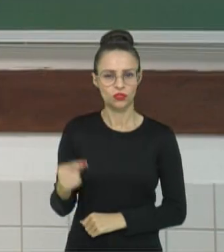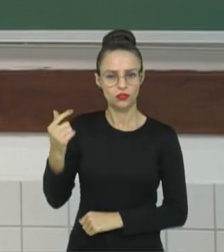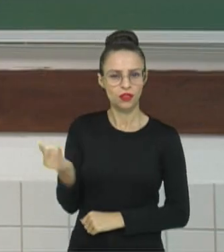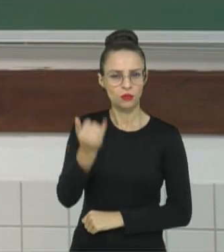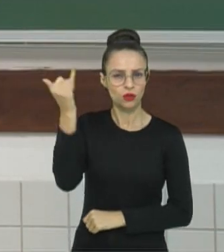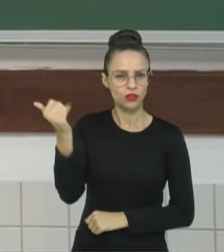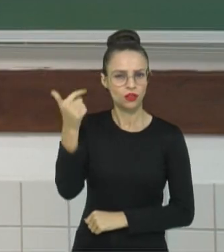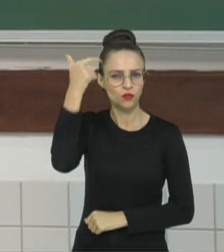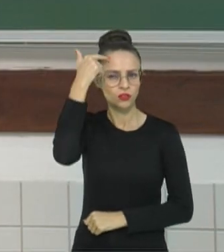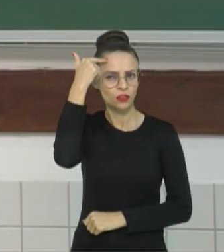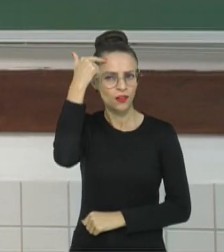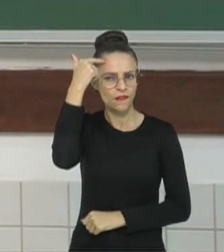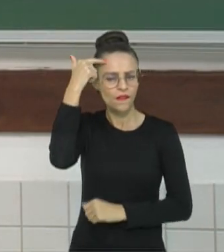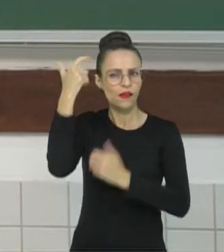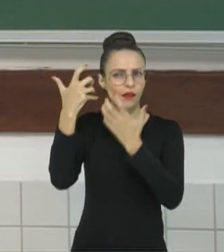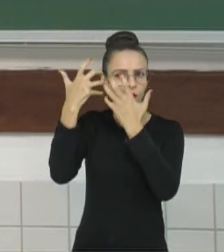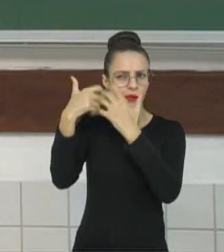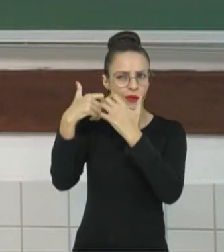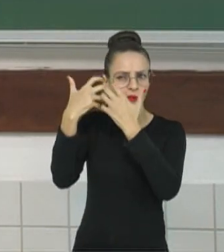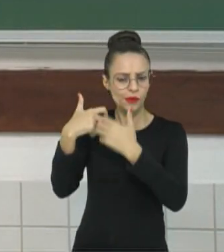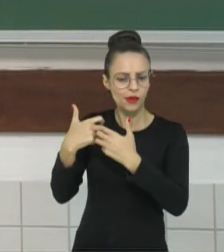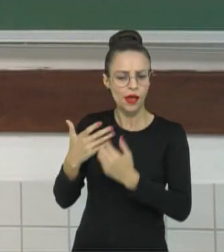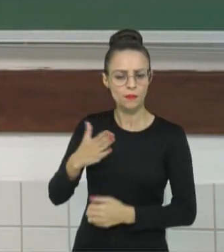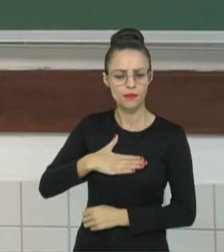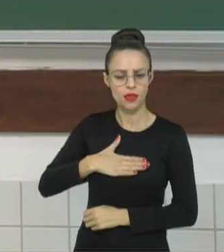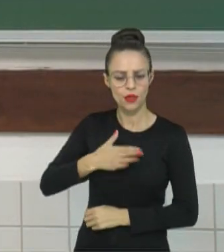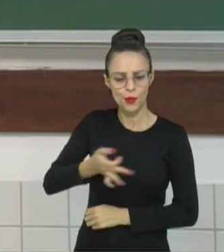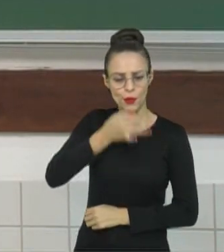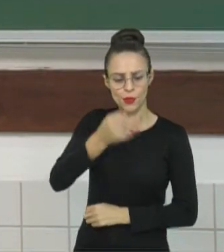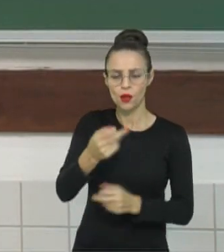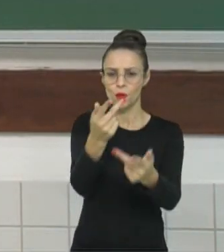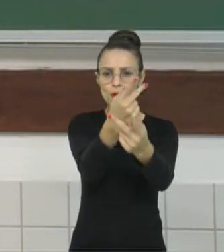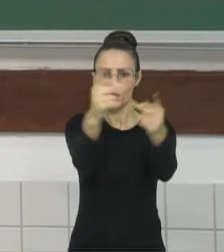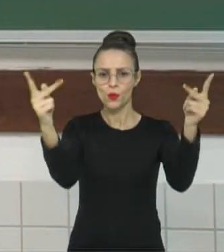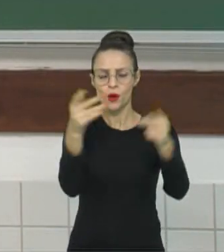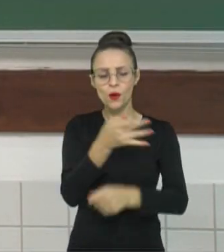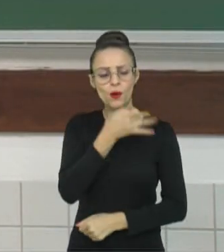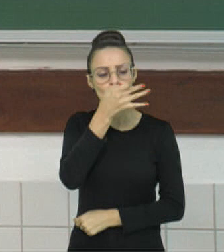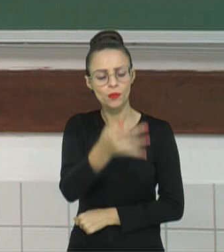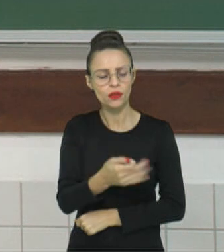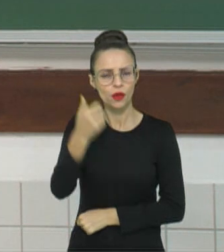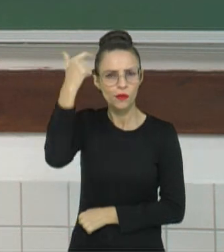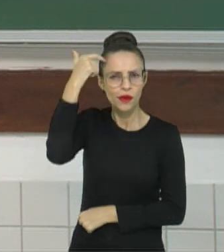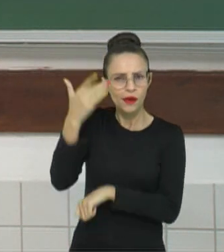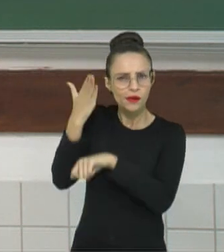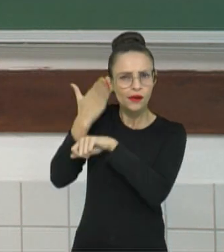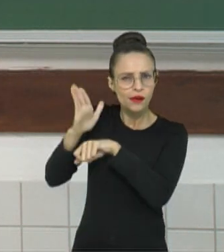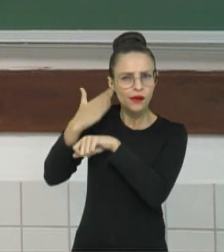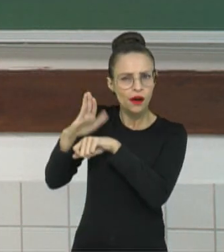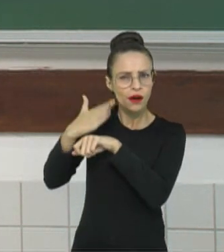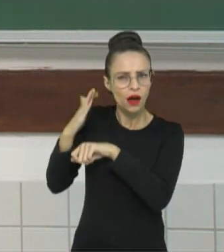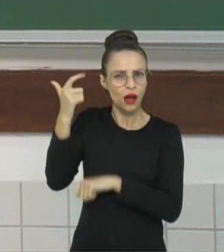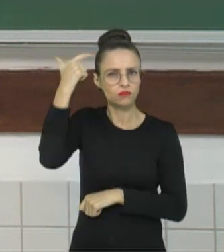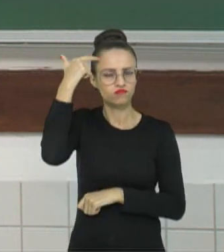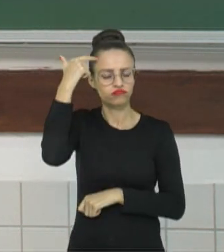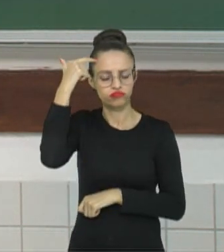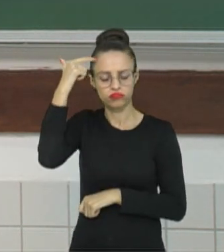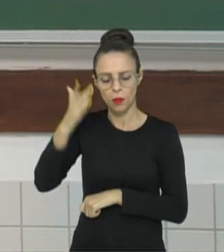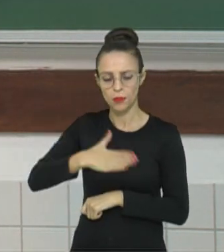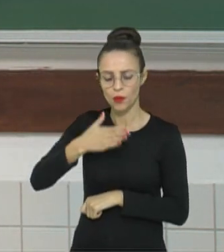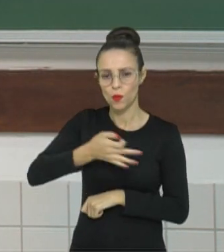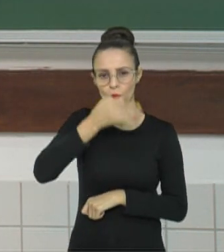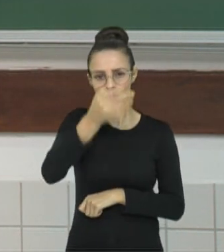ir formando a nossa opinião. Então, a gente vai trabalhando a nossa mente para chegar a um